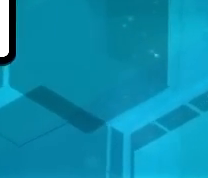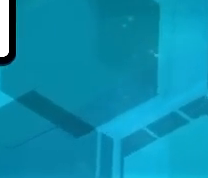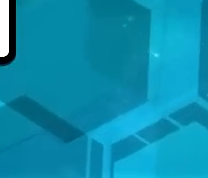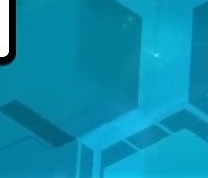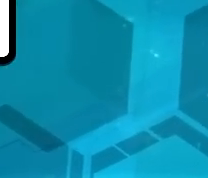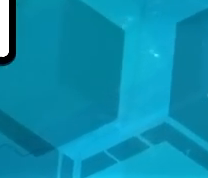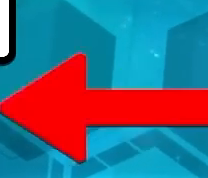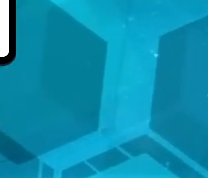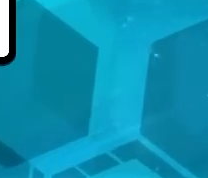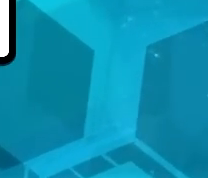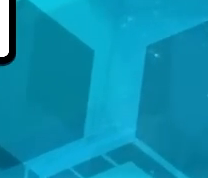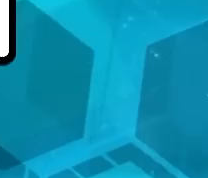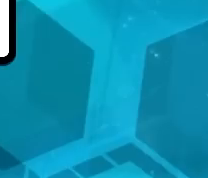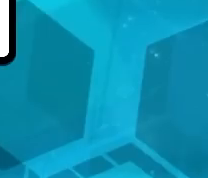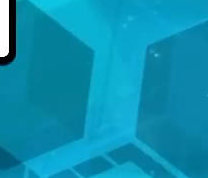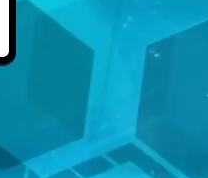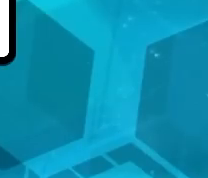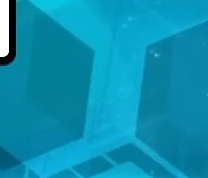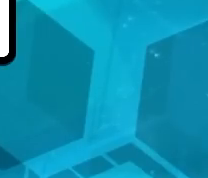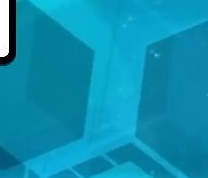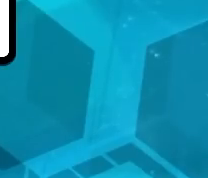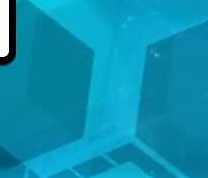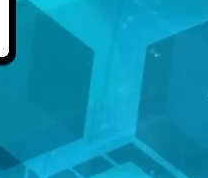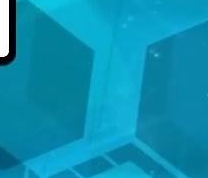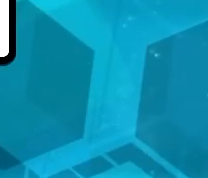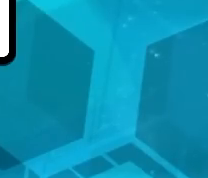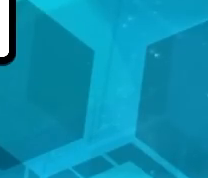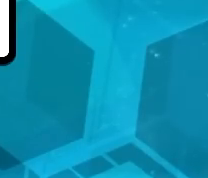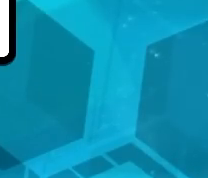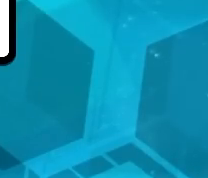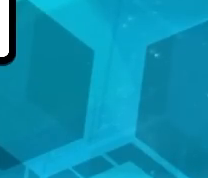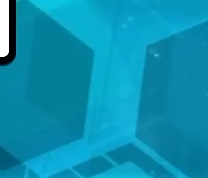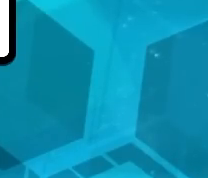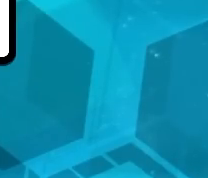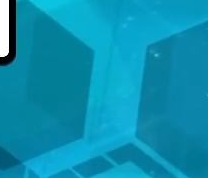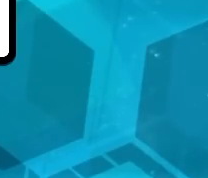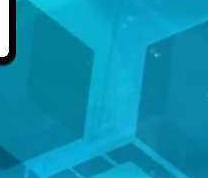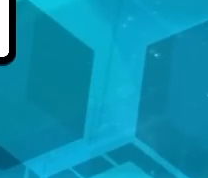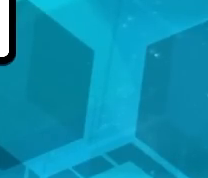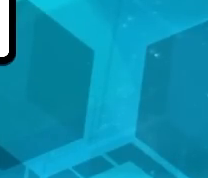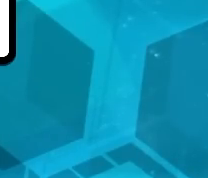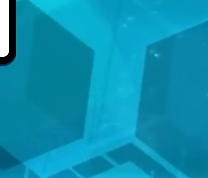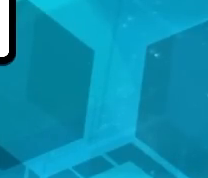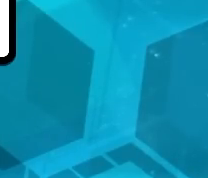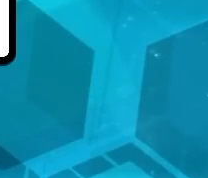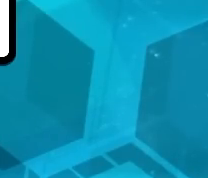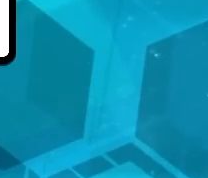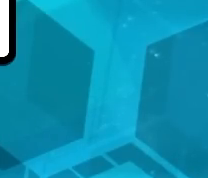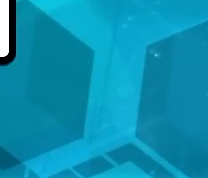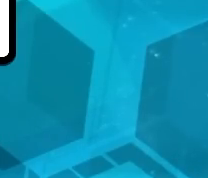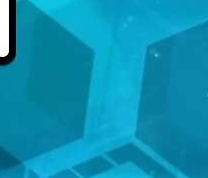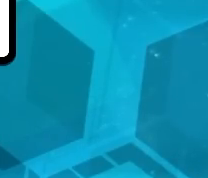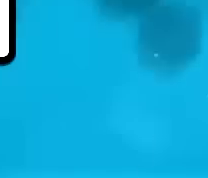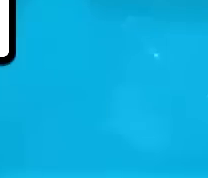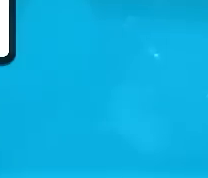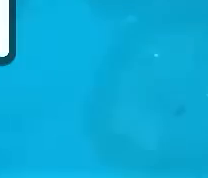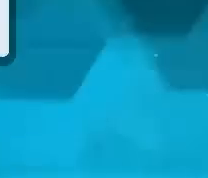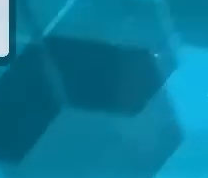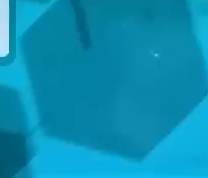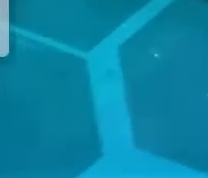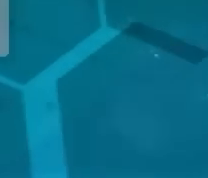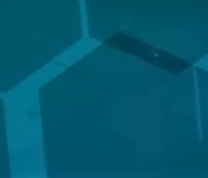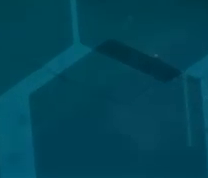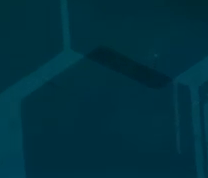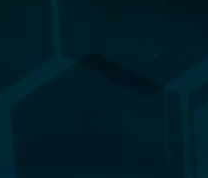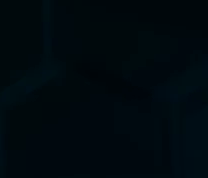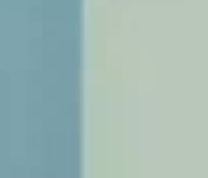segundos para fazer a pergunta. O tempo de resposta é de 1 minuto e meio. O tempo de réplica e tréplica será de 45